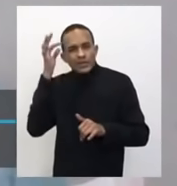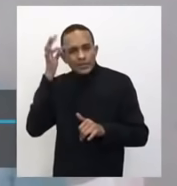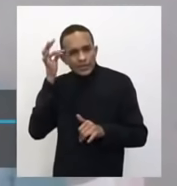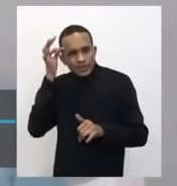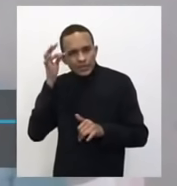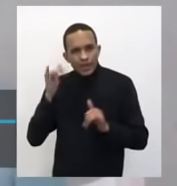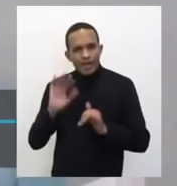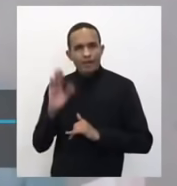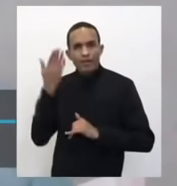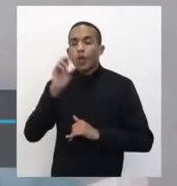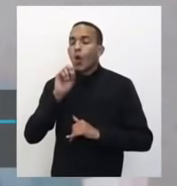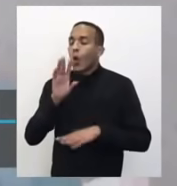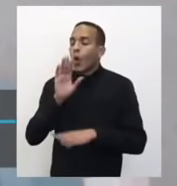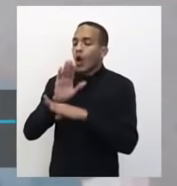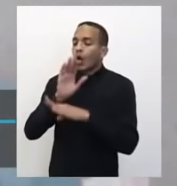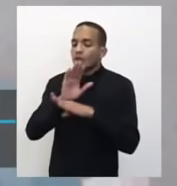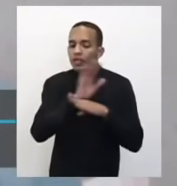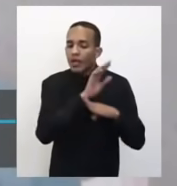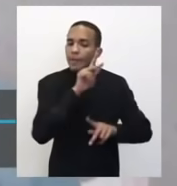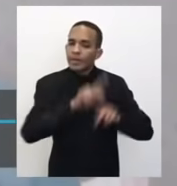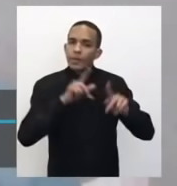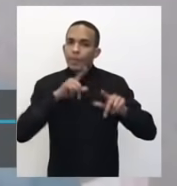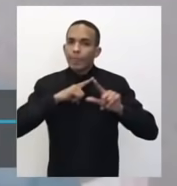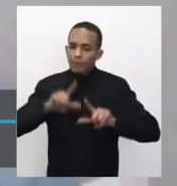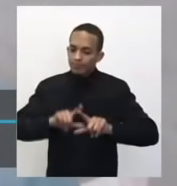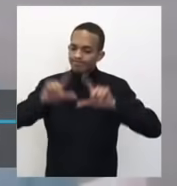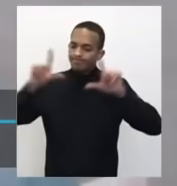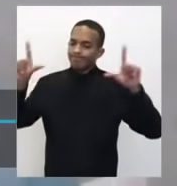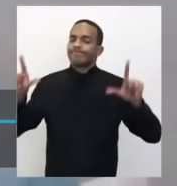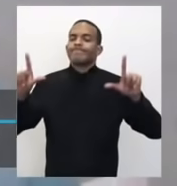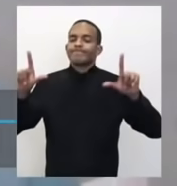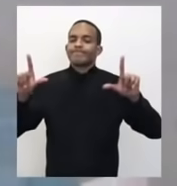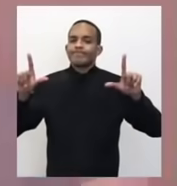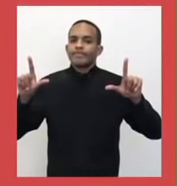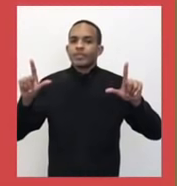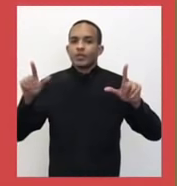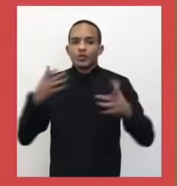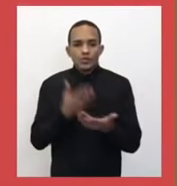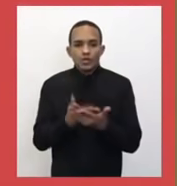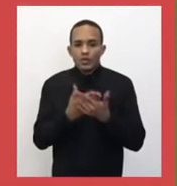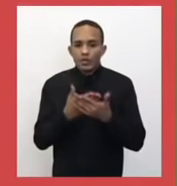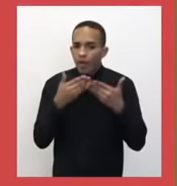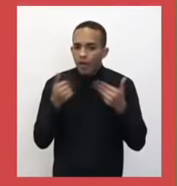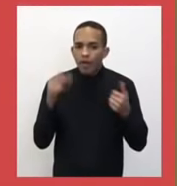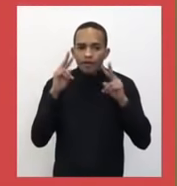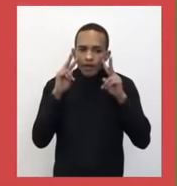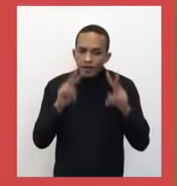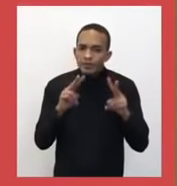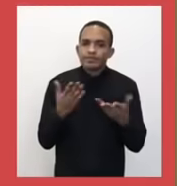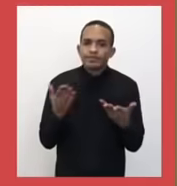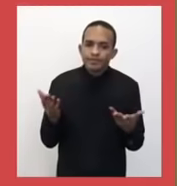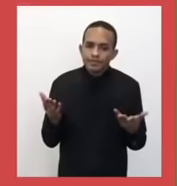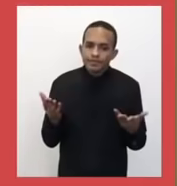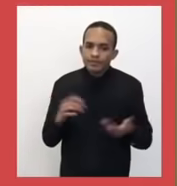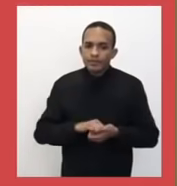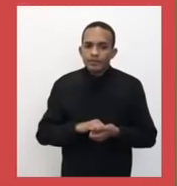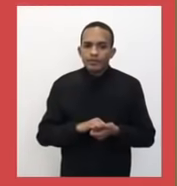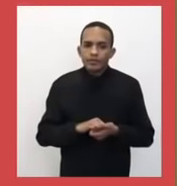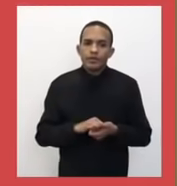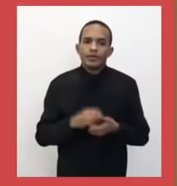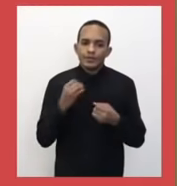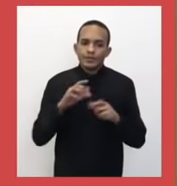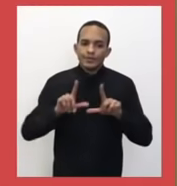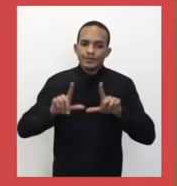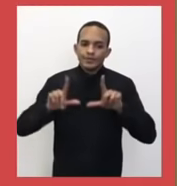utilidade pública. Tem a imagem maior, se vocês quiserem mostrar, para que os alunos visualizem melhor. Olha lá, dá para ver bem